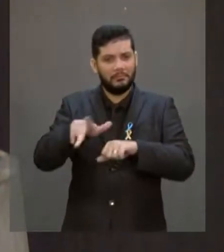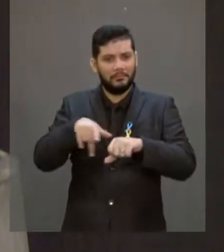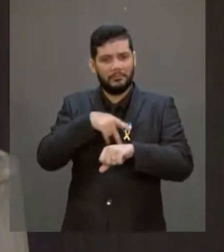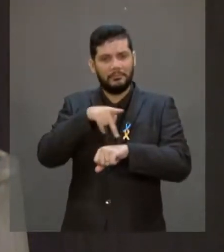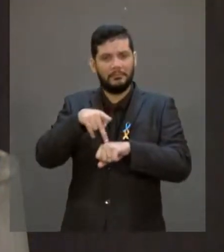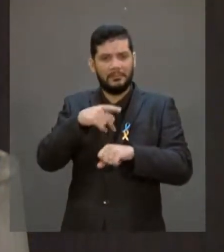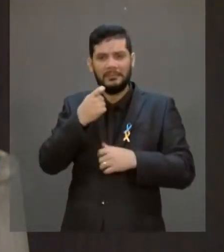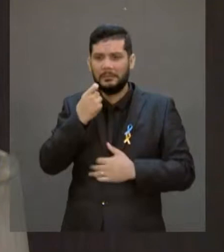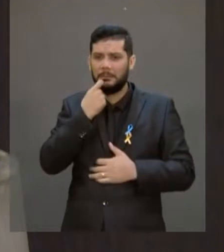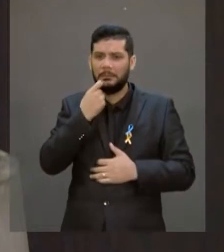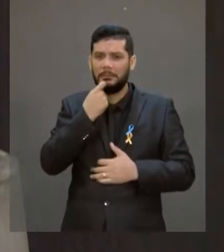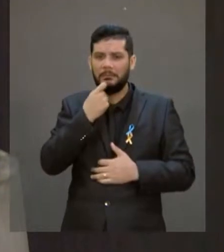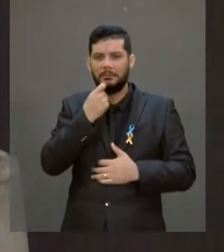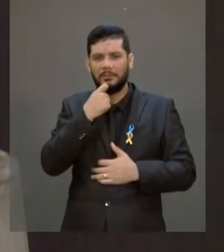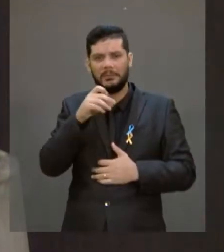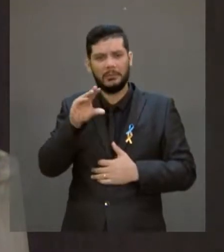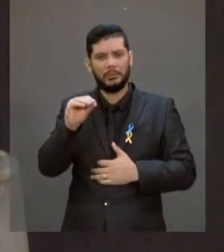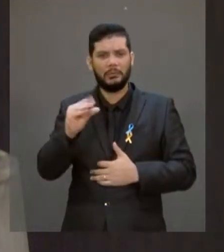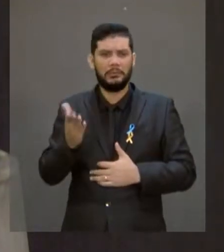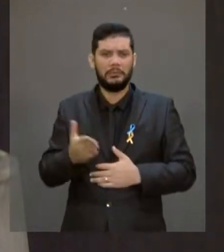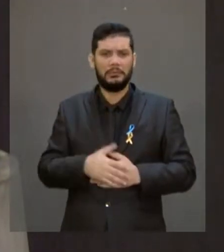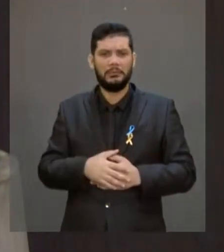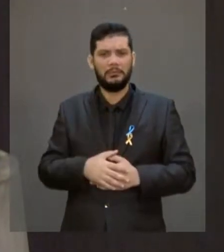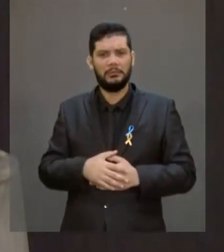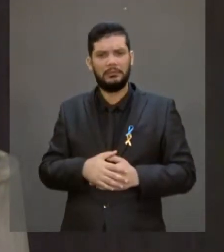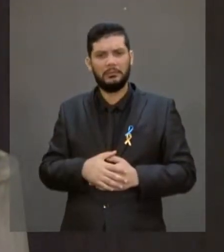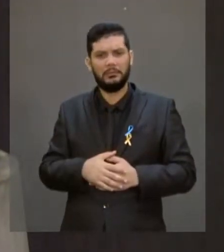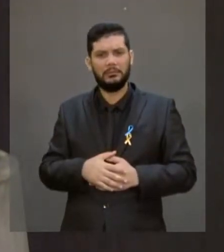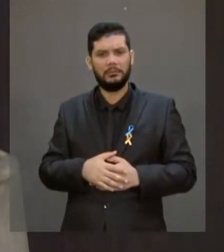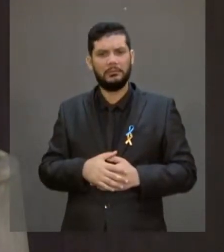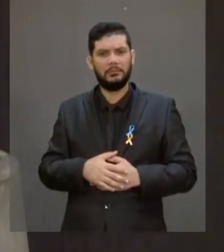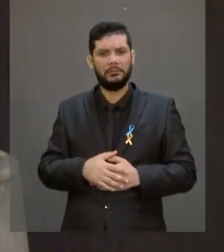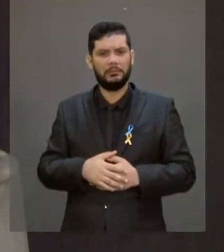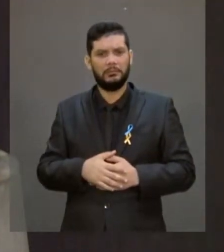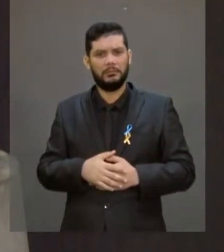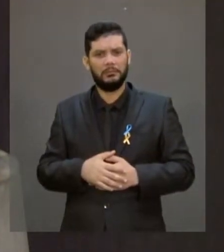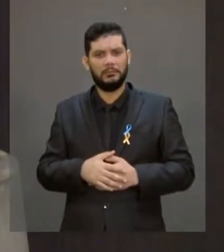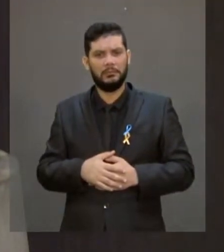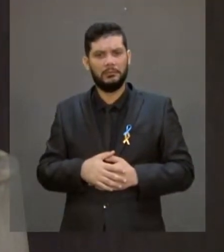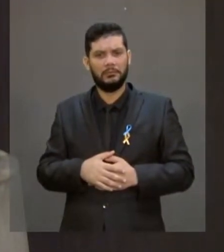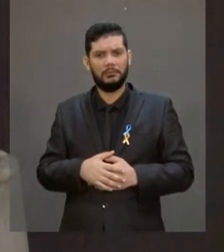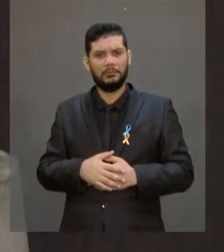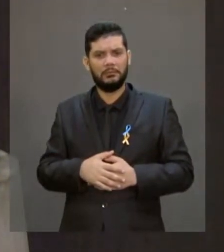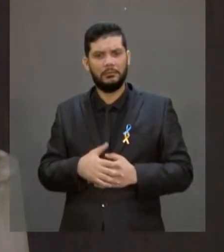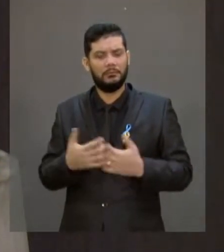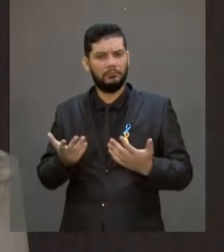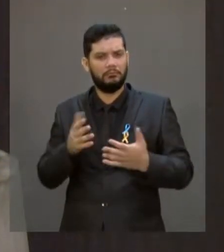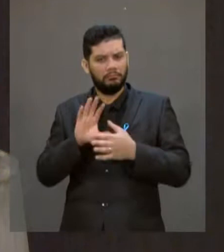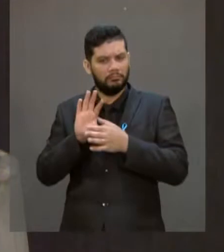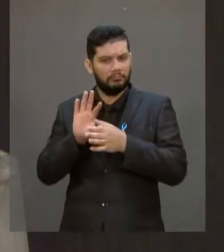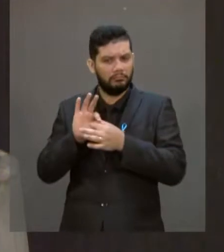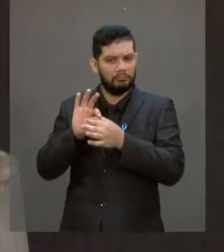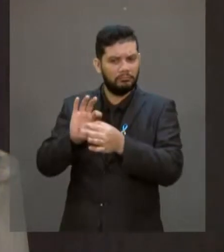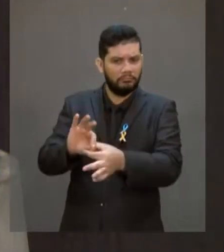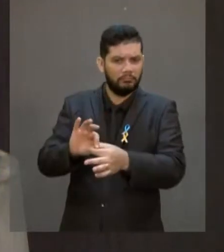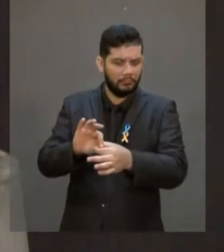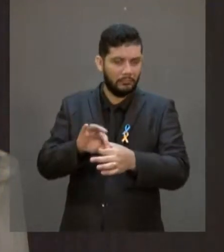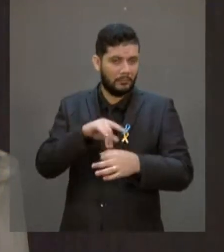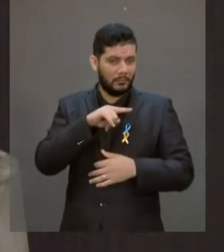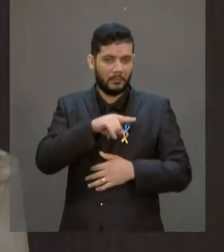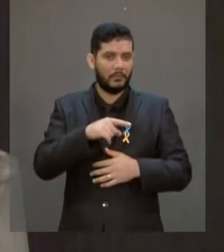numa sexta-feira à noite, em que a própria narrativa dá conta de que não houve